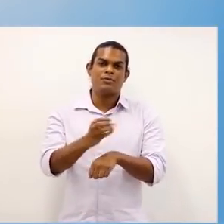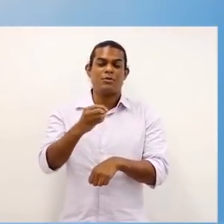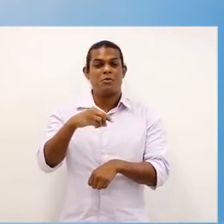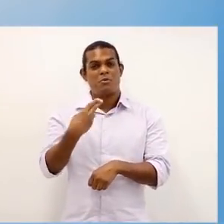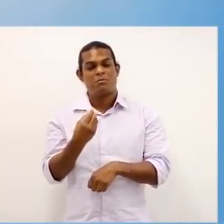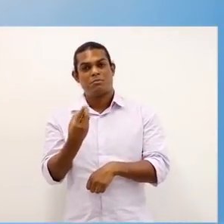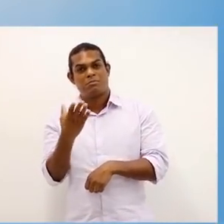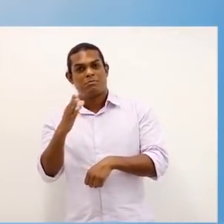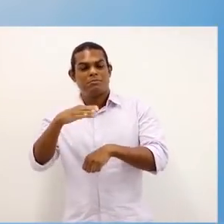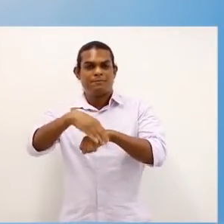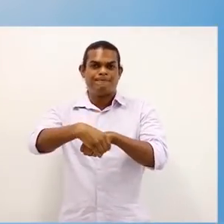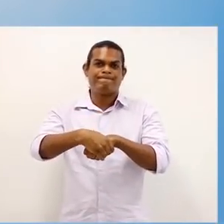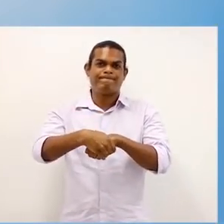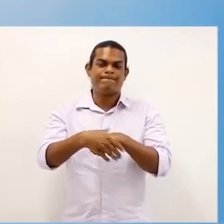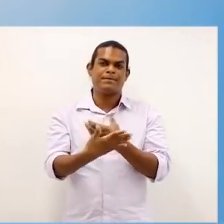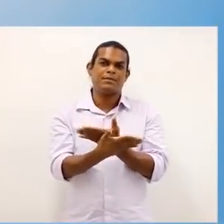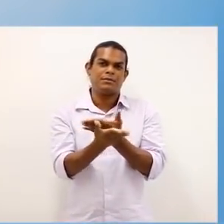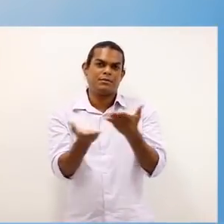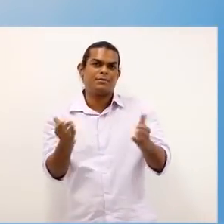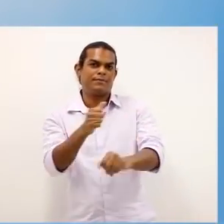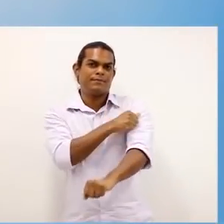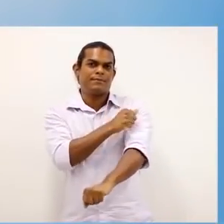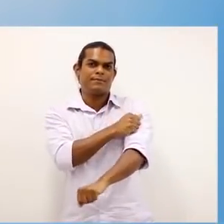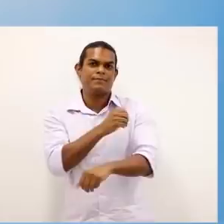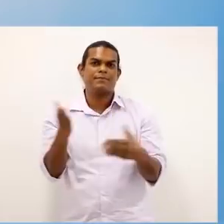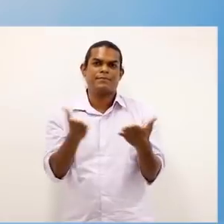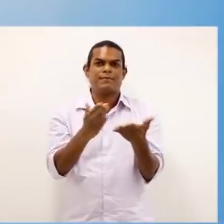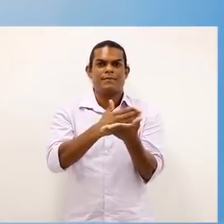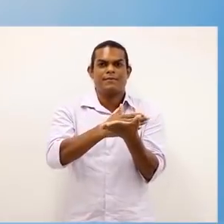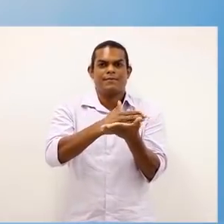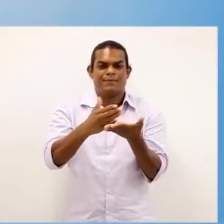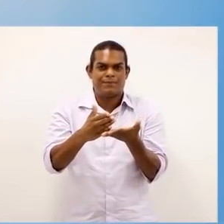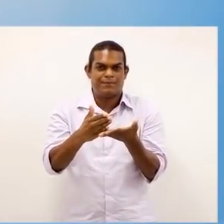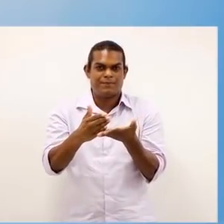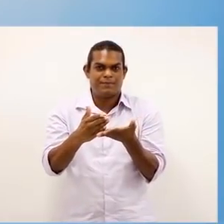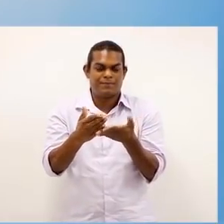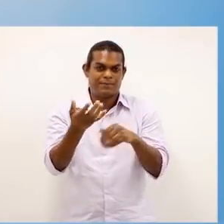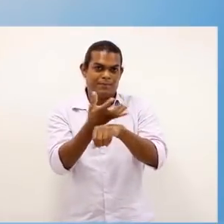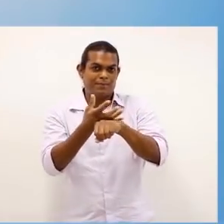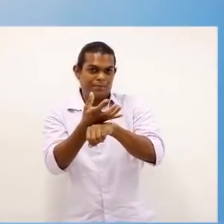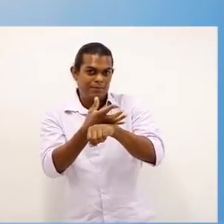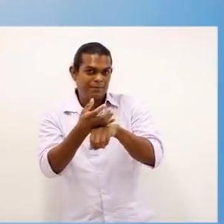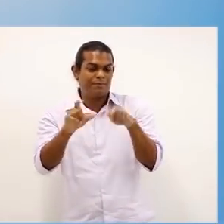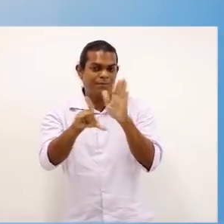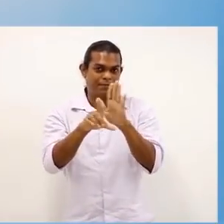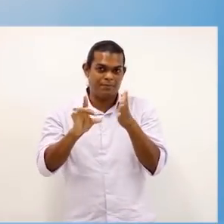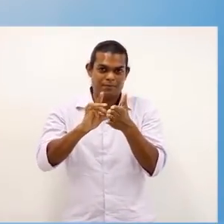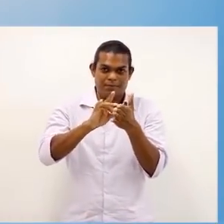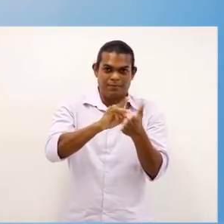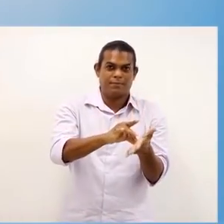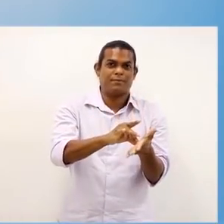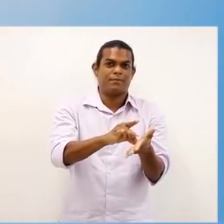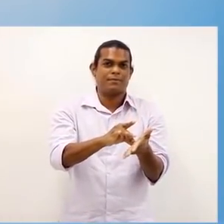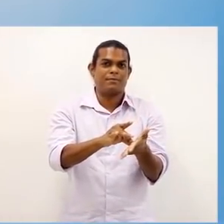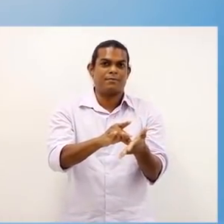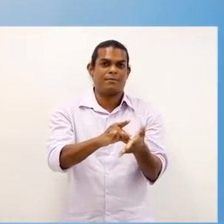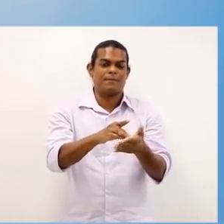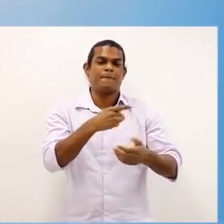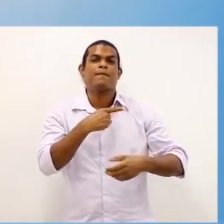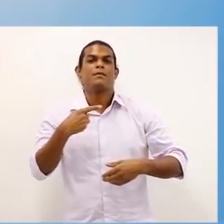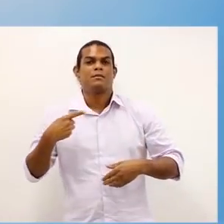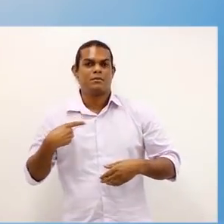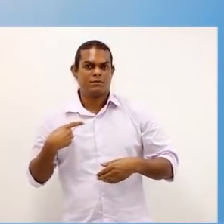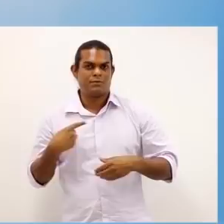boa noite para os meus queridos alunos. Estamos hoje começando a disciplina de Legislação aplicada à